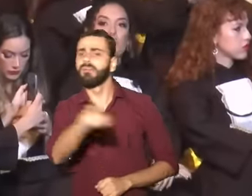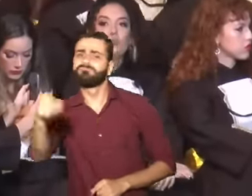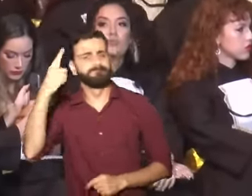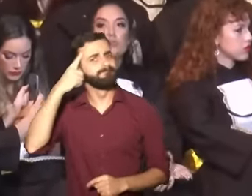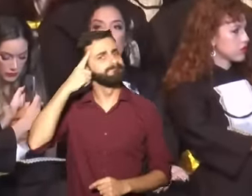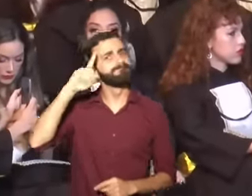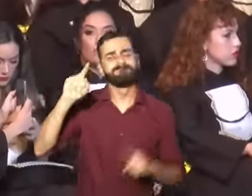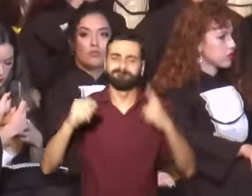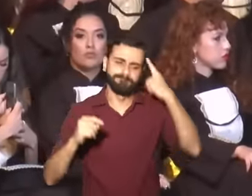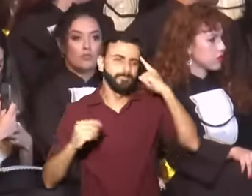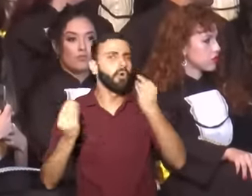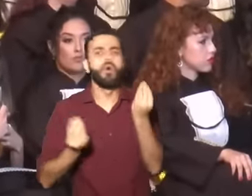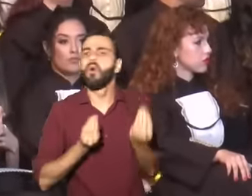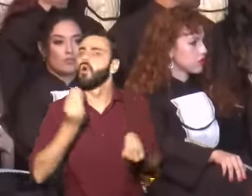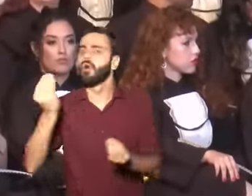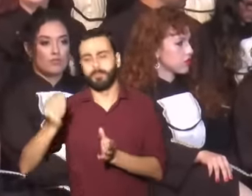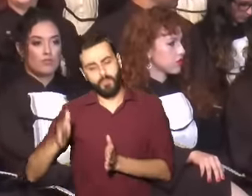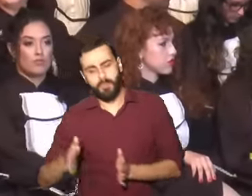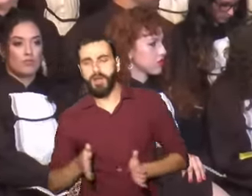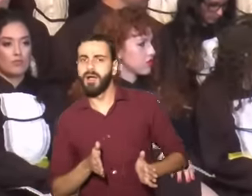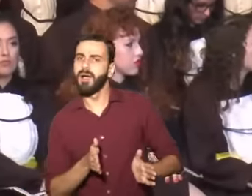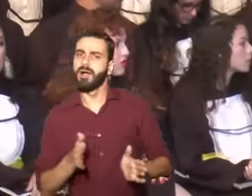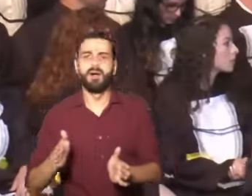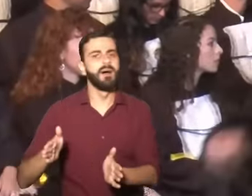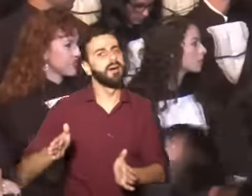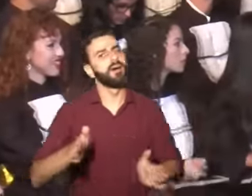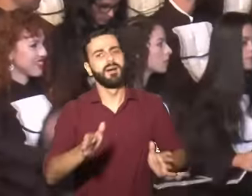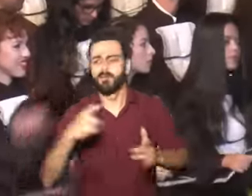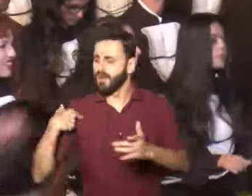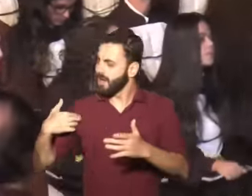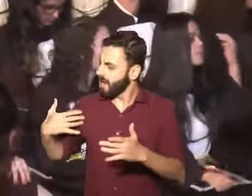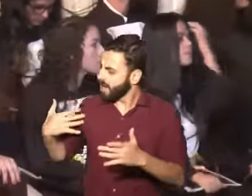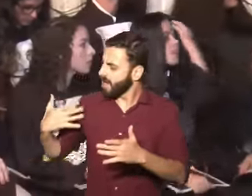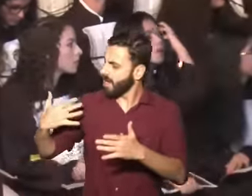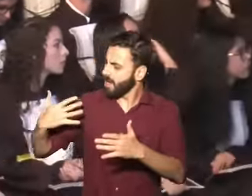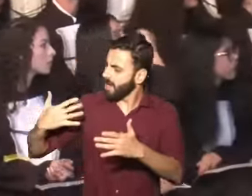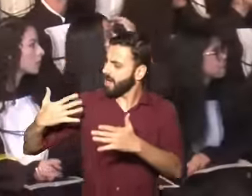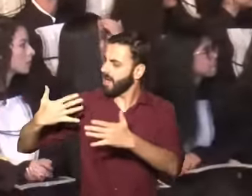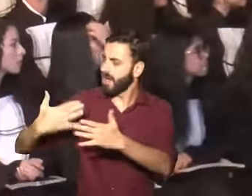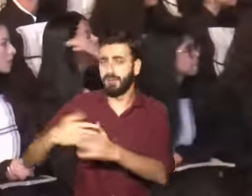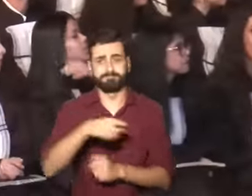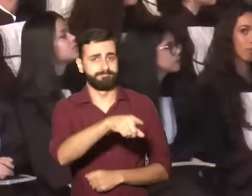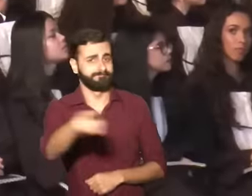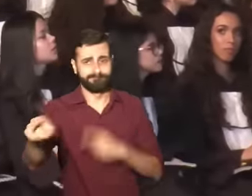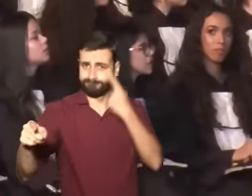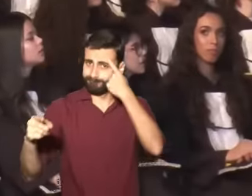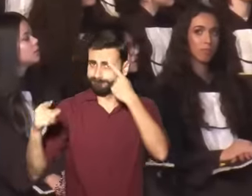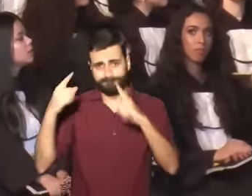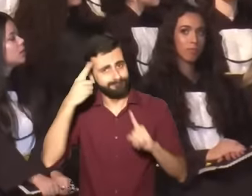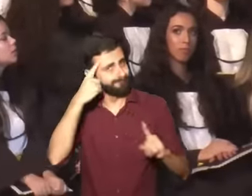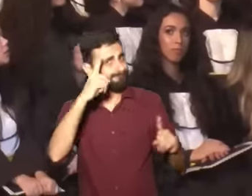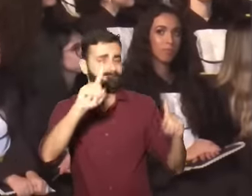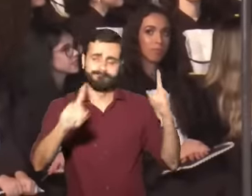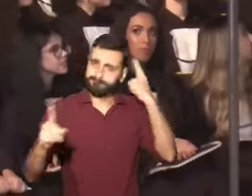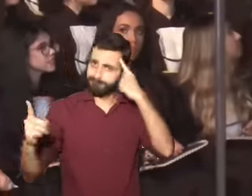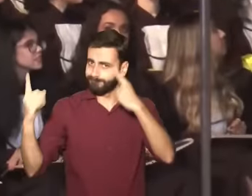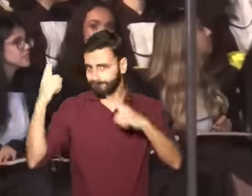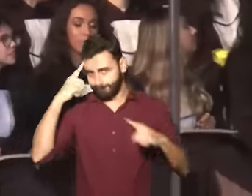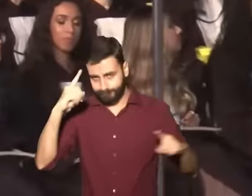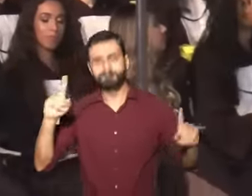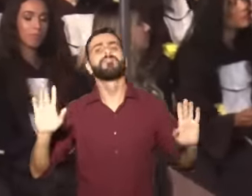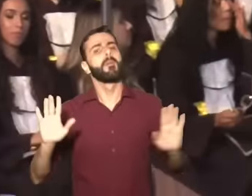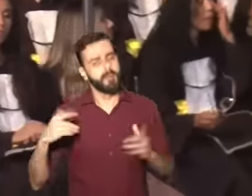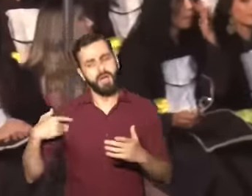Você não sabe o quanto eu caminhei pra chegar até aqui.